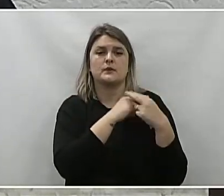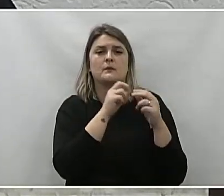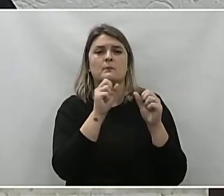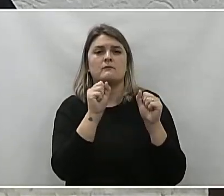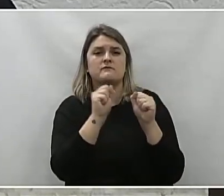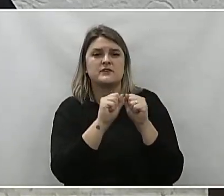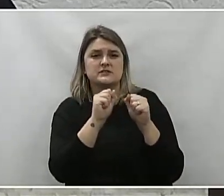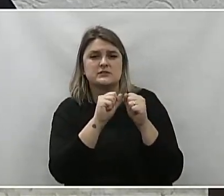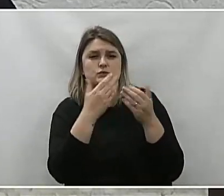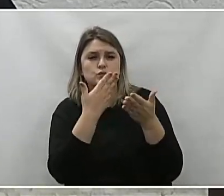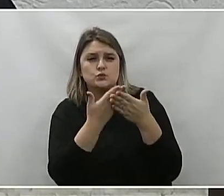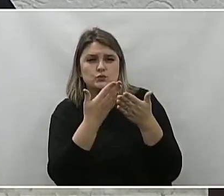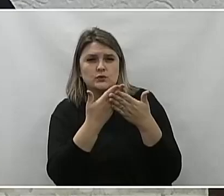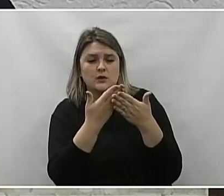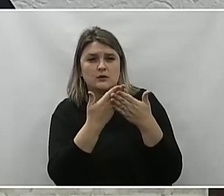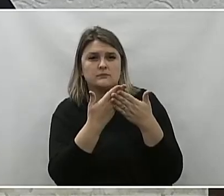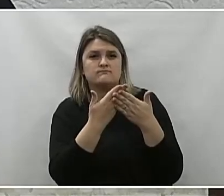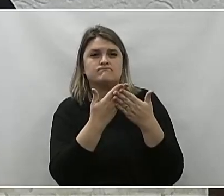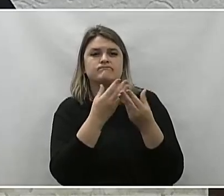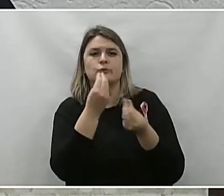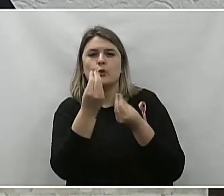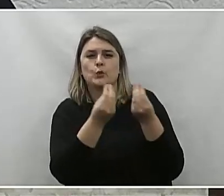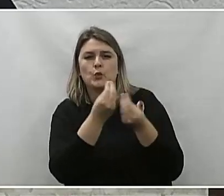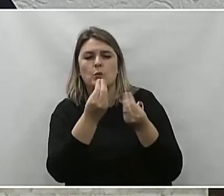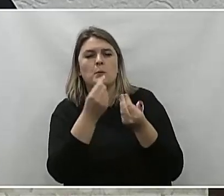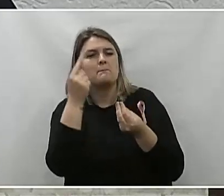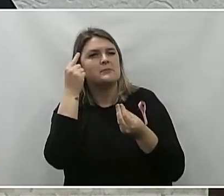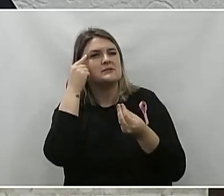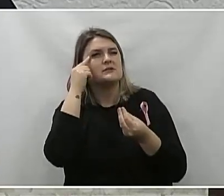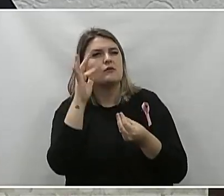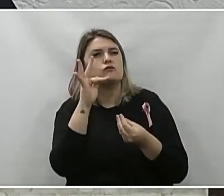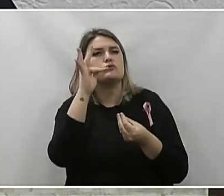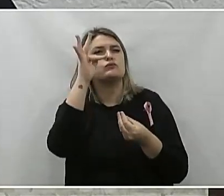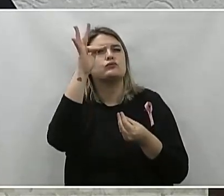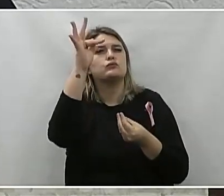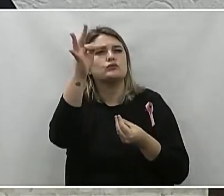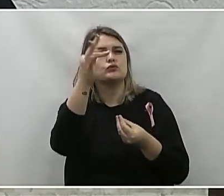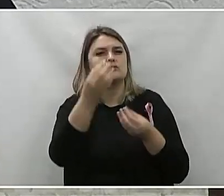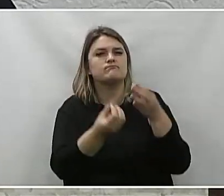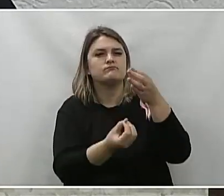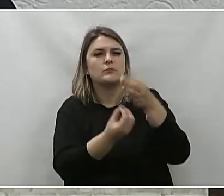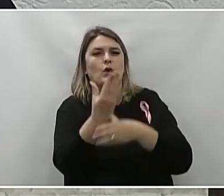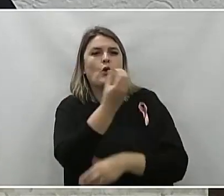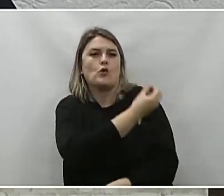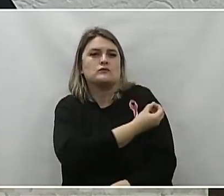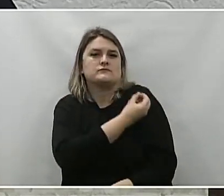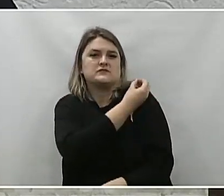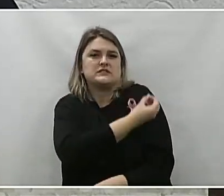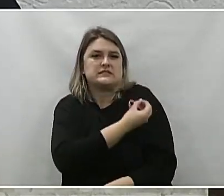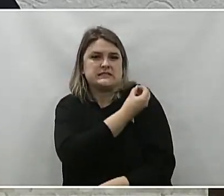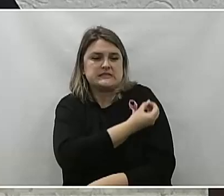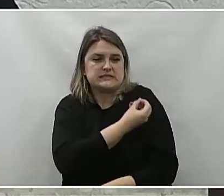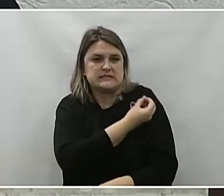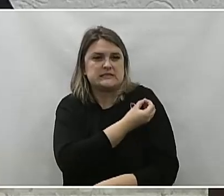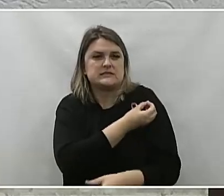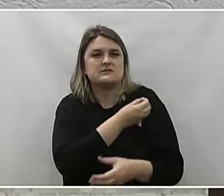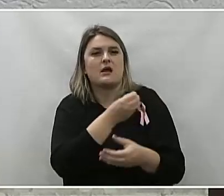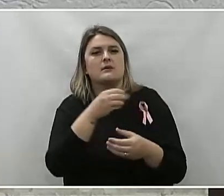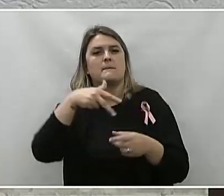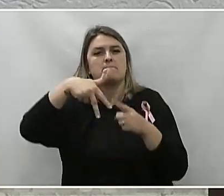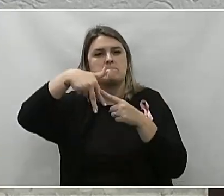possam realizar estudos no sentido de projetar a implantação de oficina de órteses próteses